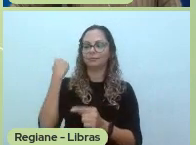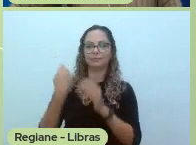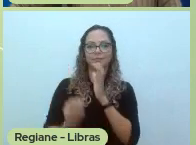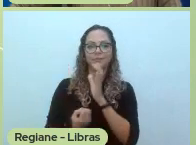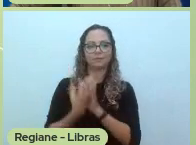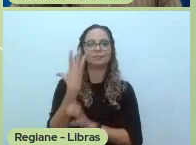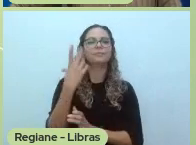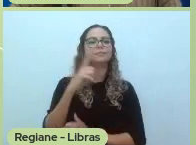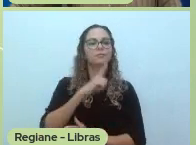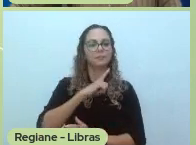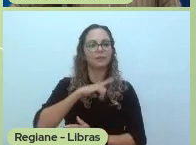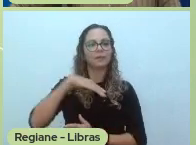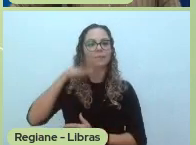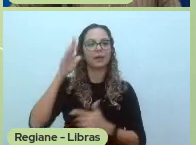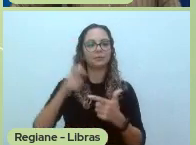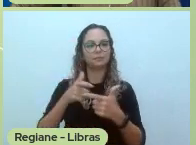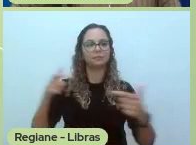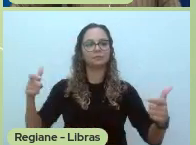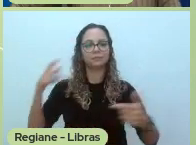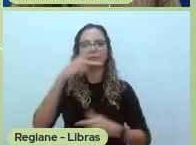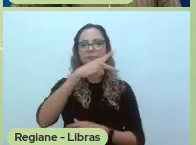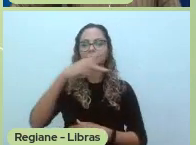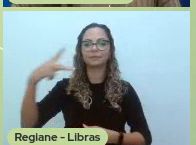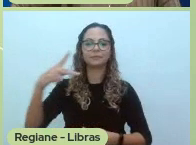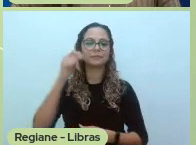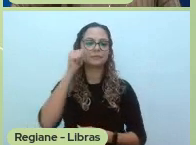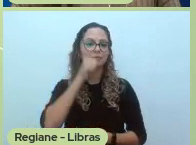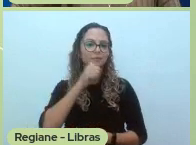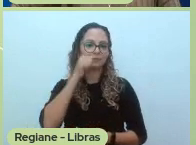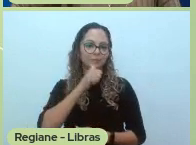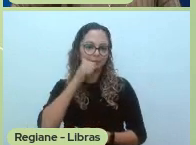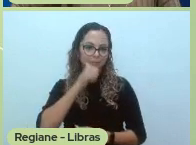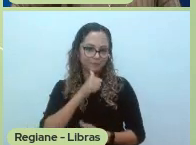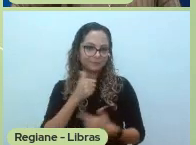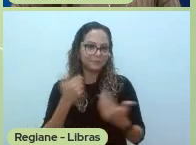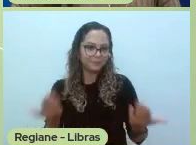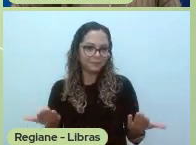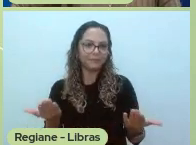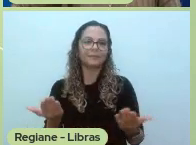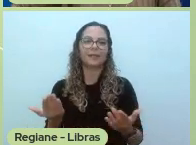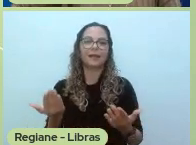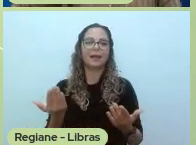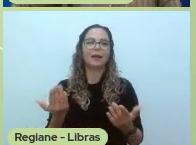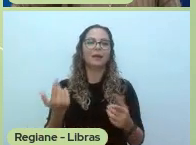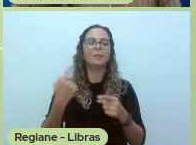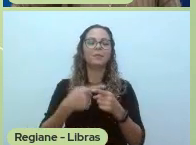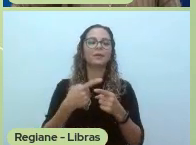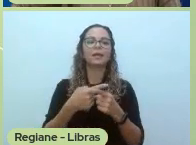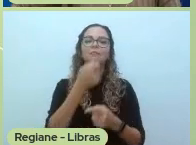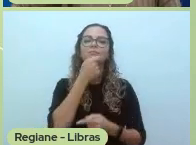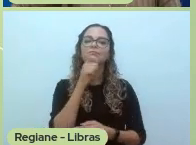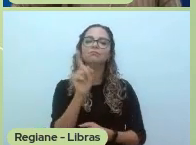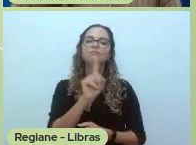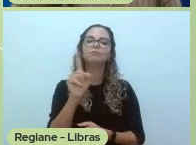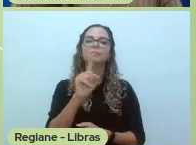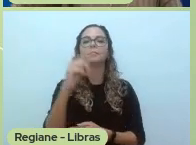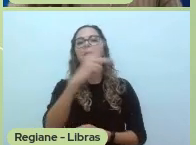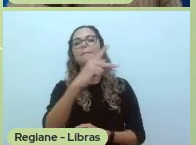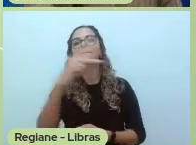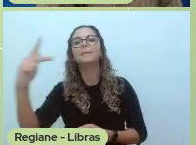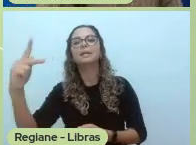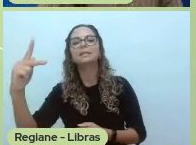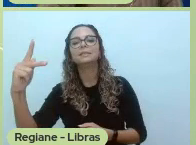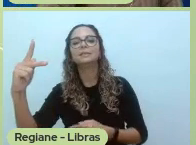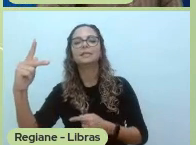teve presidentes ao longo desse período. Ainda não tivemos uma presidenta ou uma presidente, como vocês quiserem fazer a concordância, não,